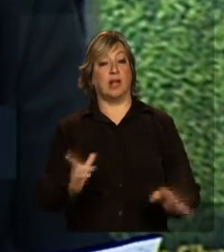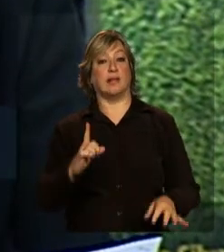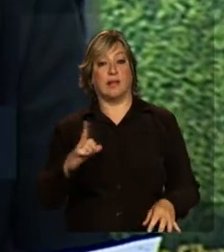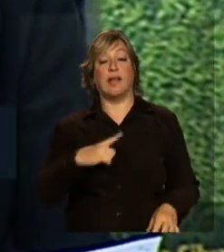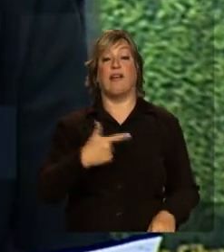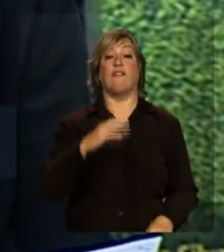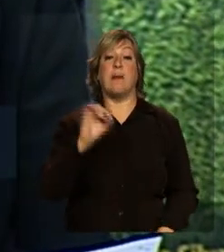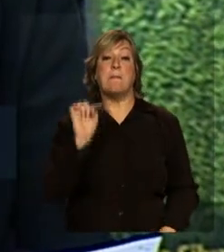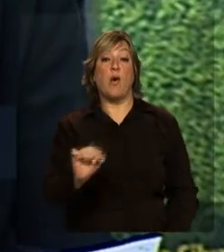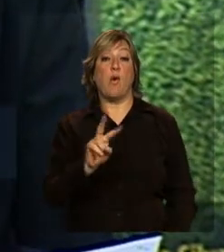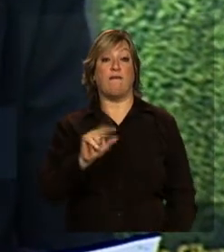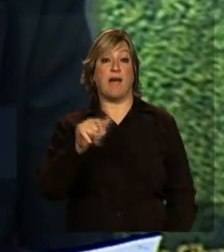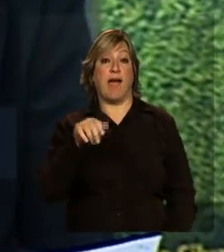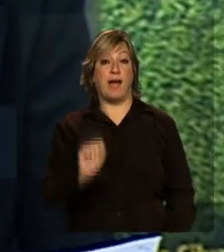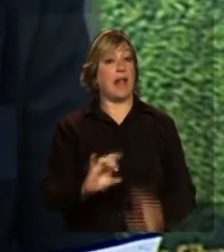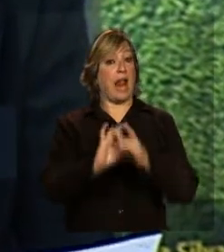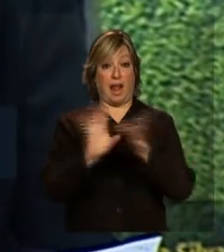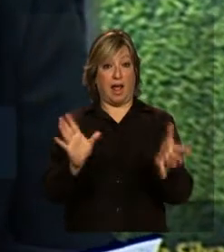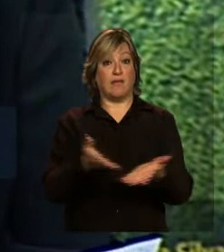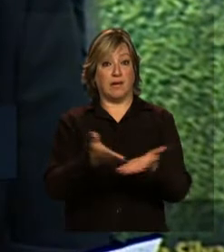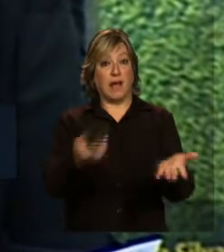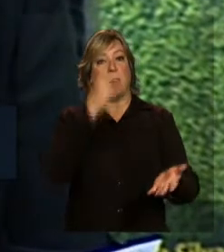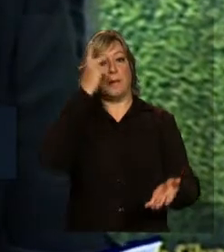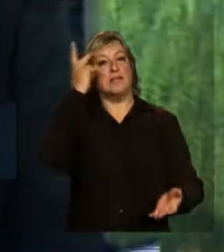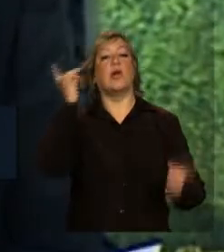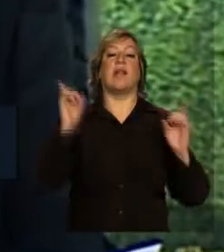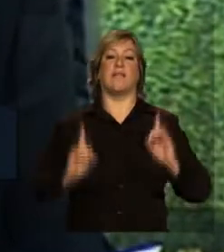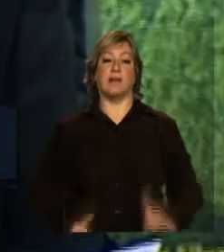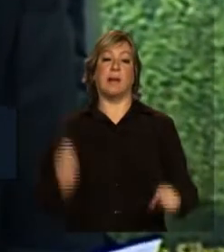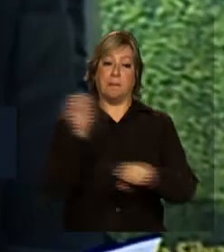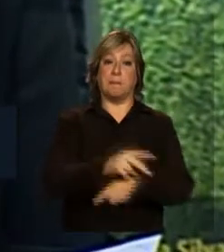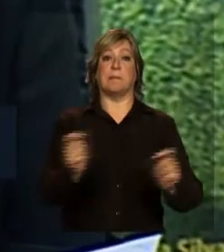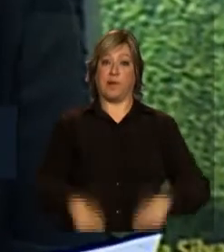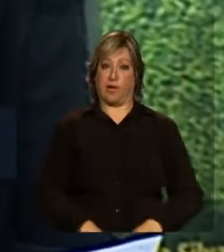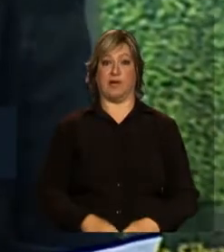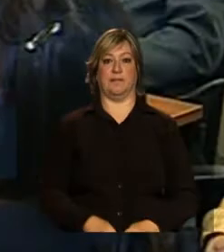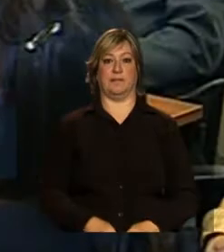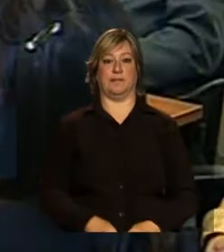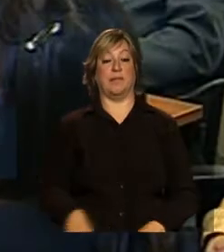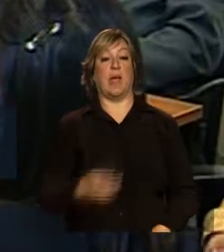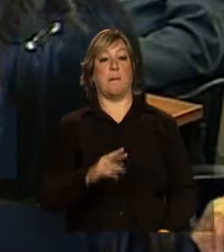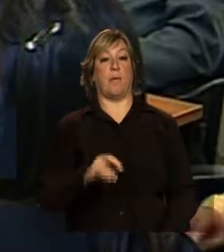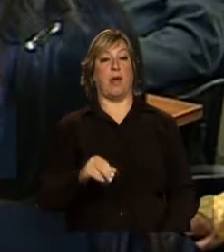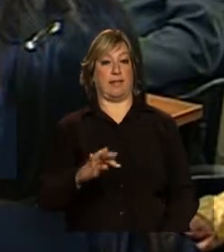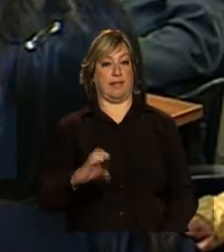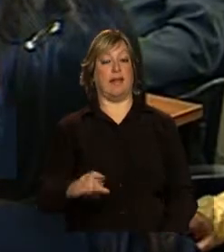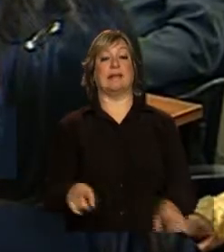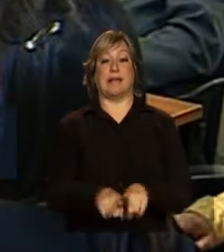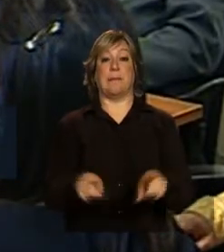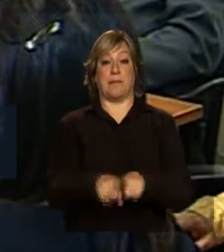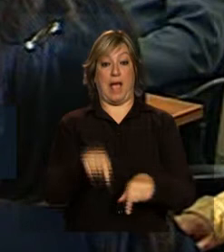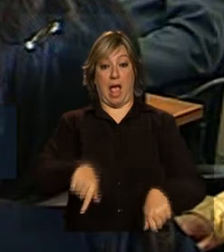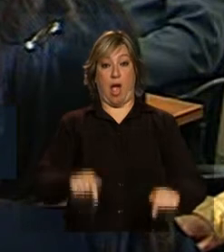20 mil vagas disponíveis às pessoas com deficiência. O Pronatec também,